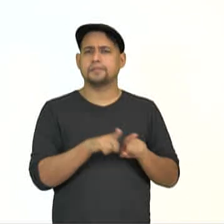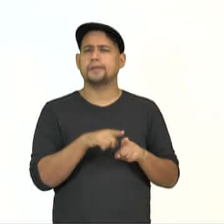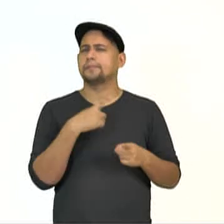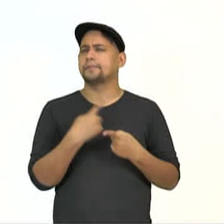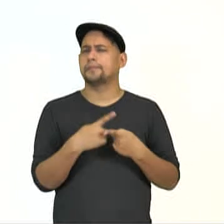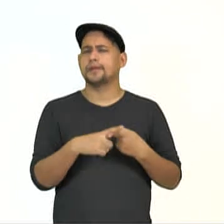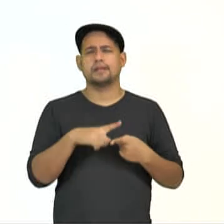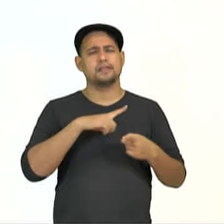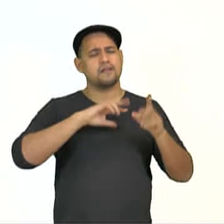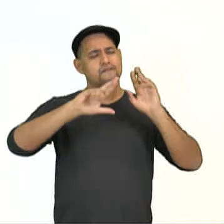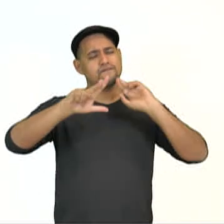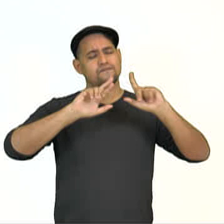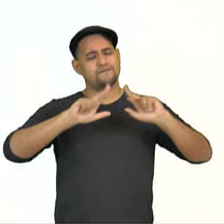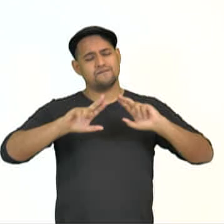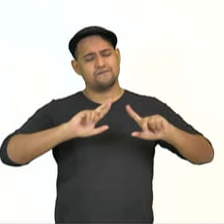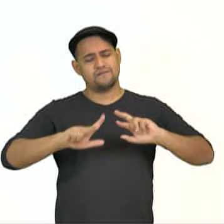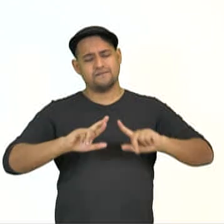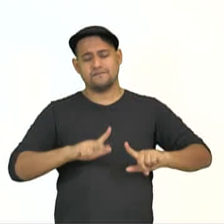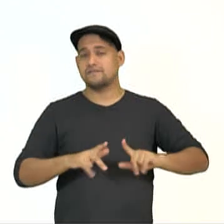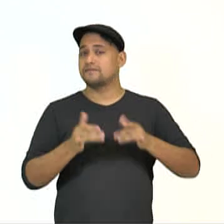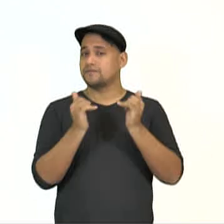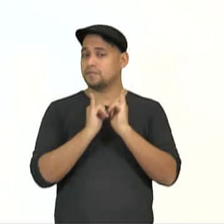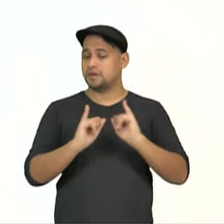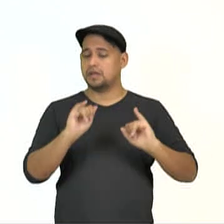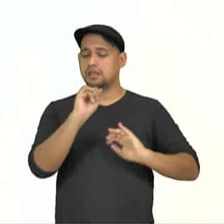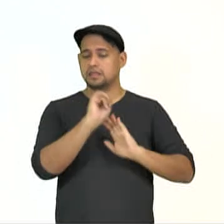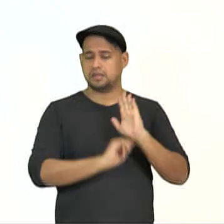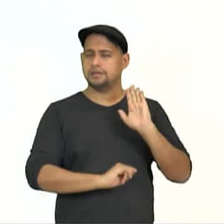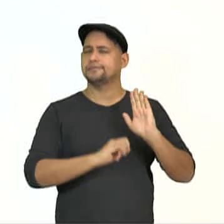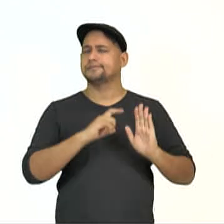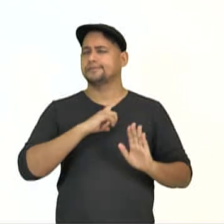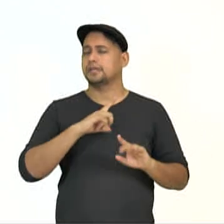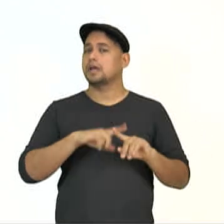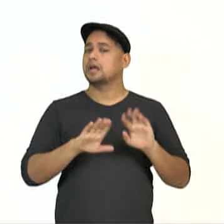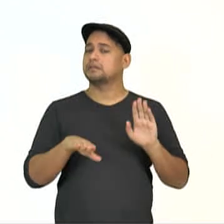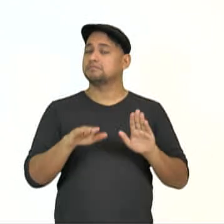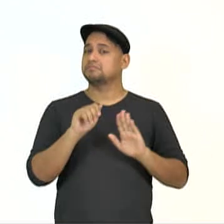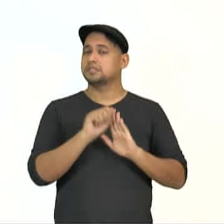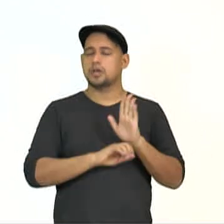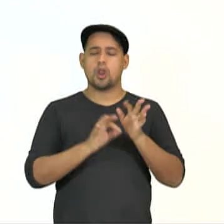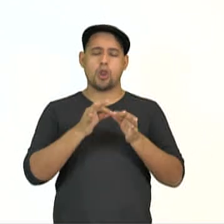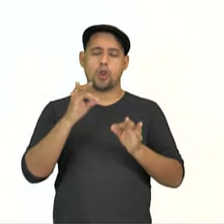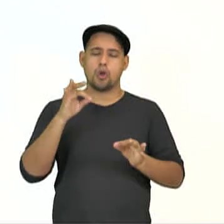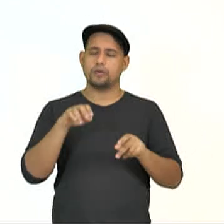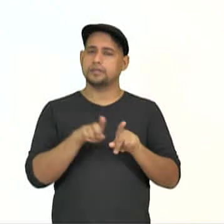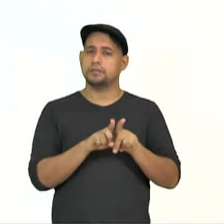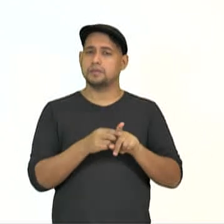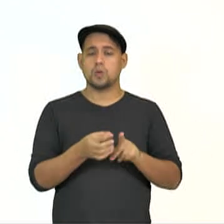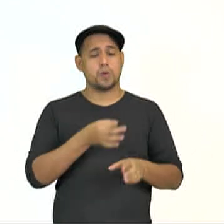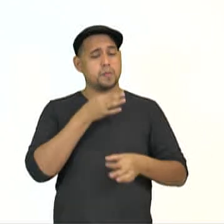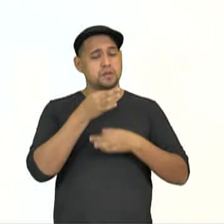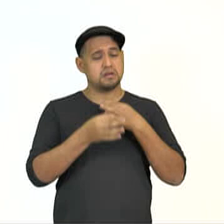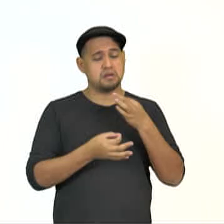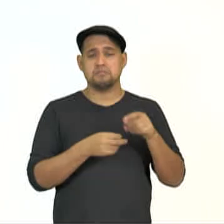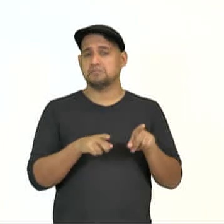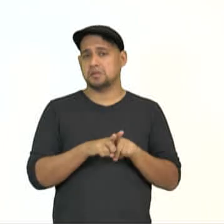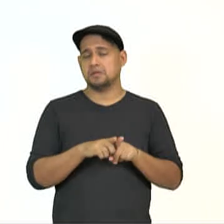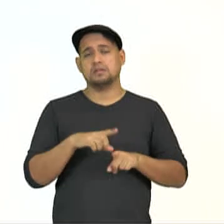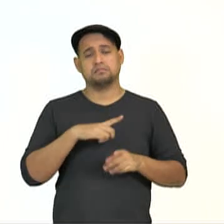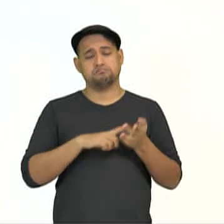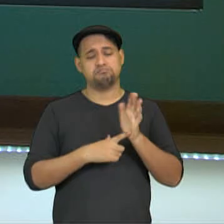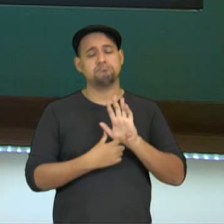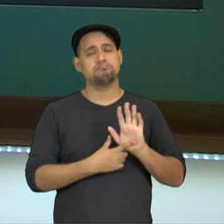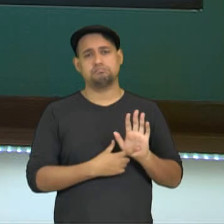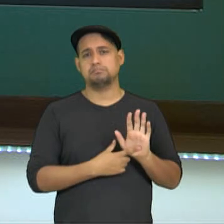traz vários tipos de informações no texto. Geralmente são textos mais longos, opinativos, ou seja, que